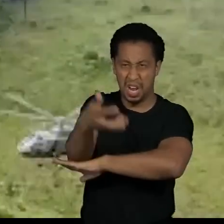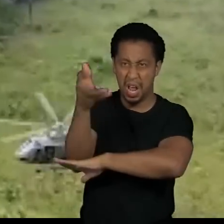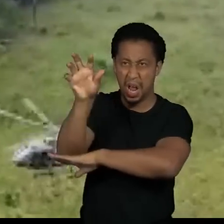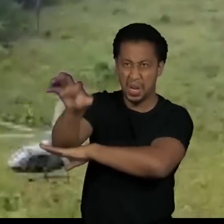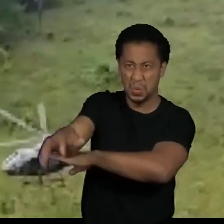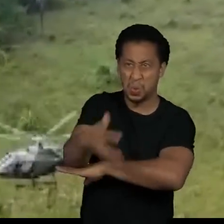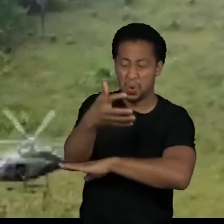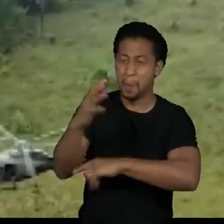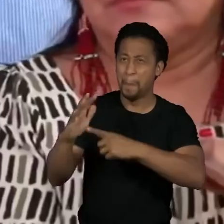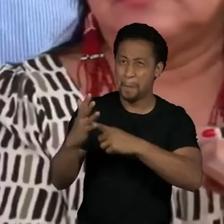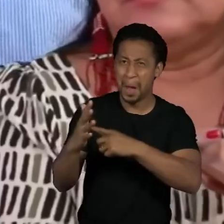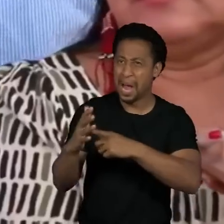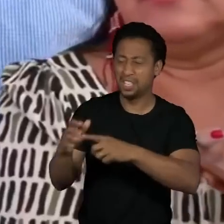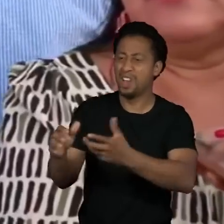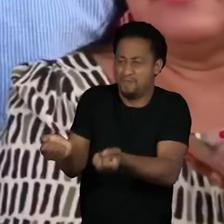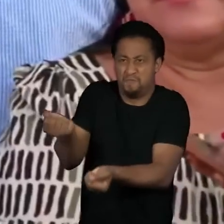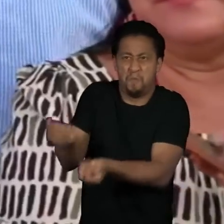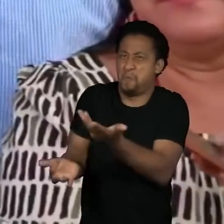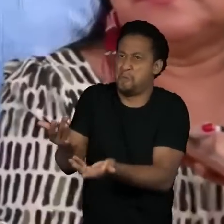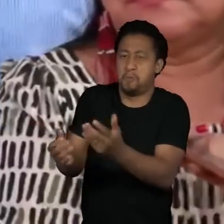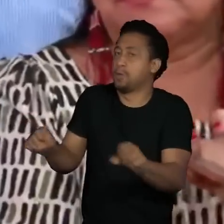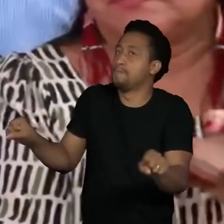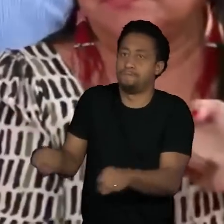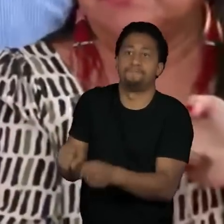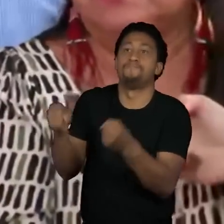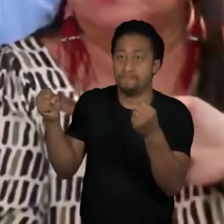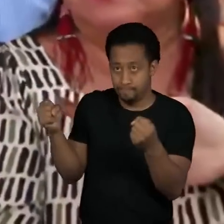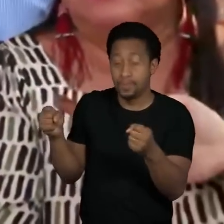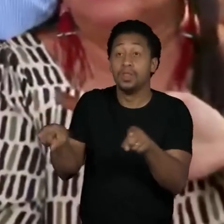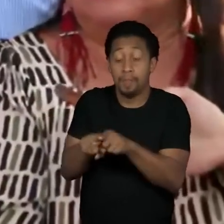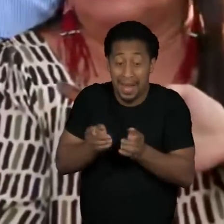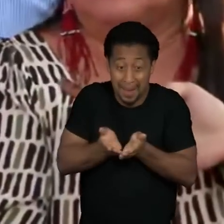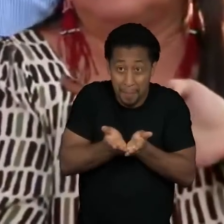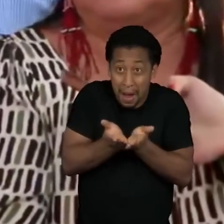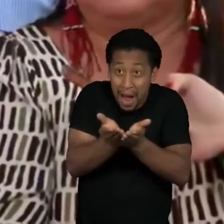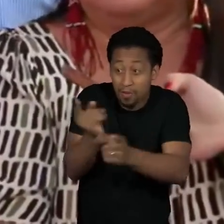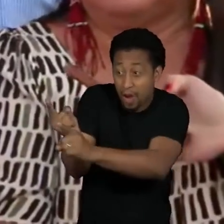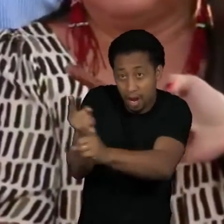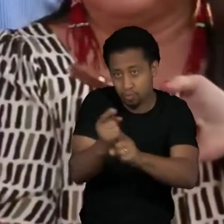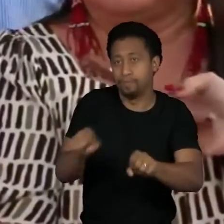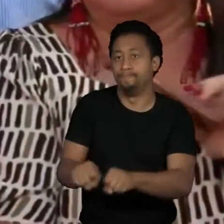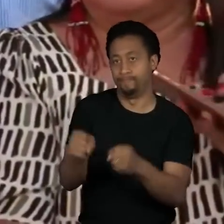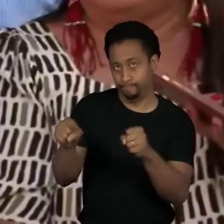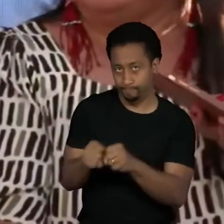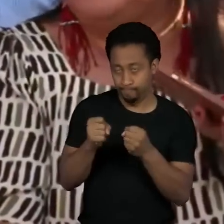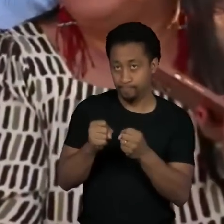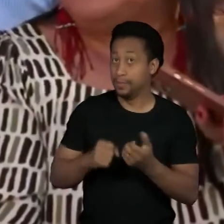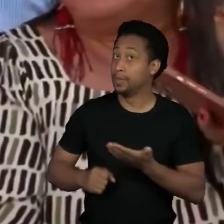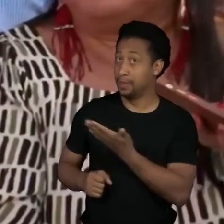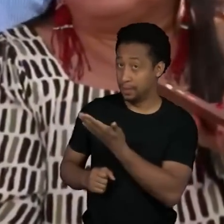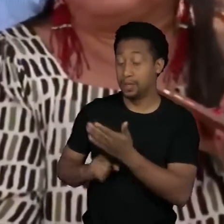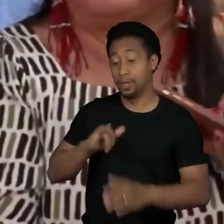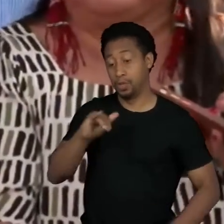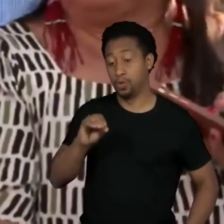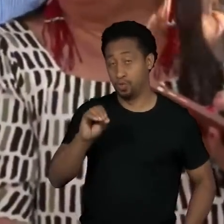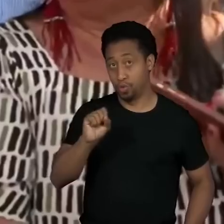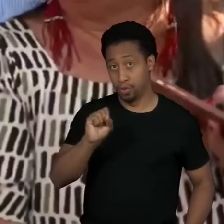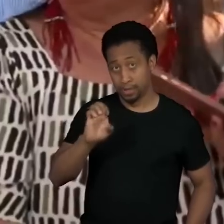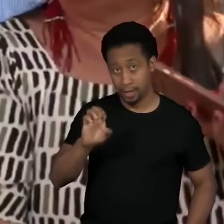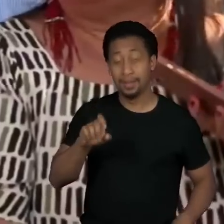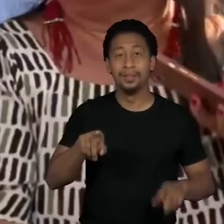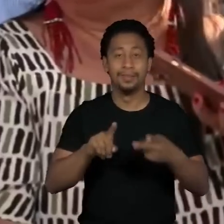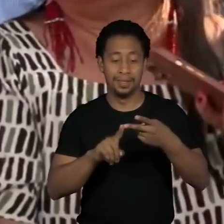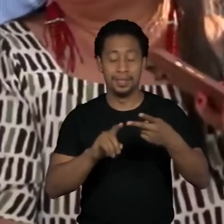armas e barcos. Os ministros da Defesa, José Múcio, e dos Direitos Humanos, Silvio Almeida, acompanharam em